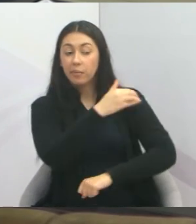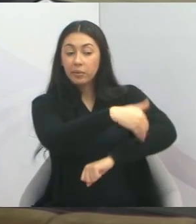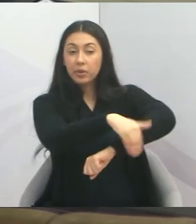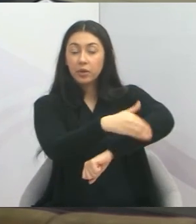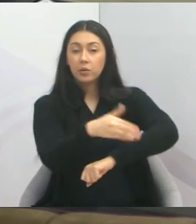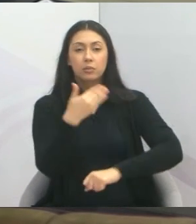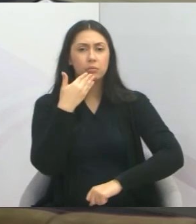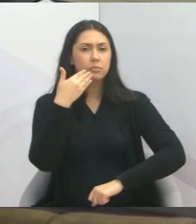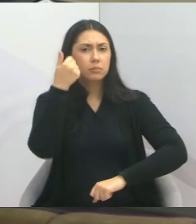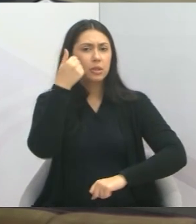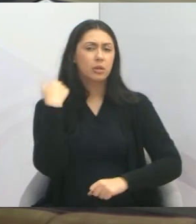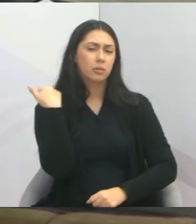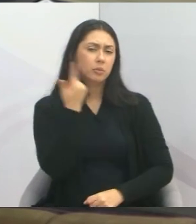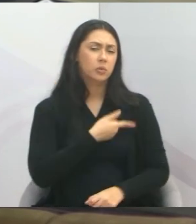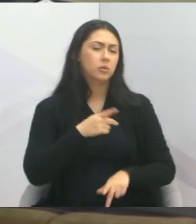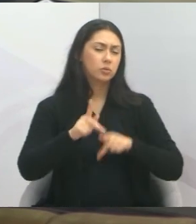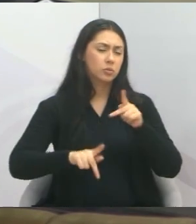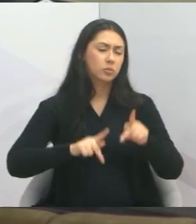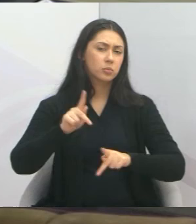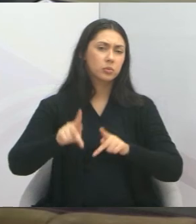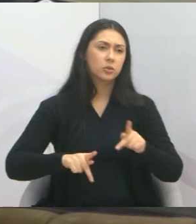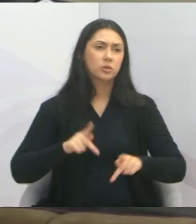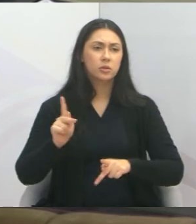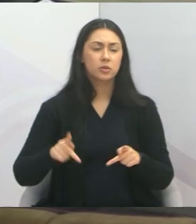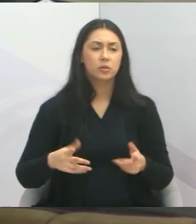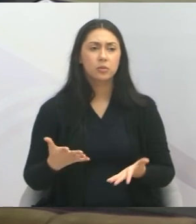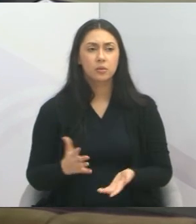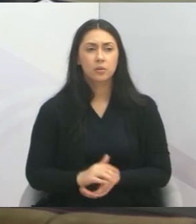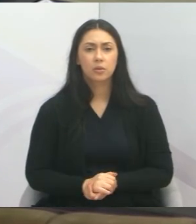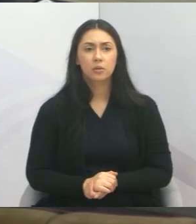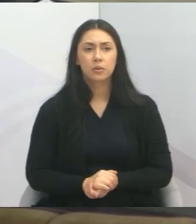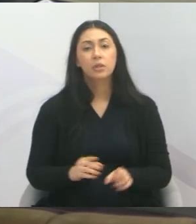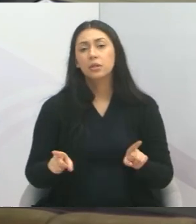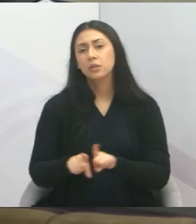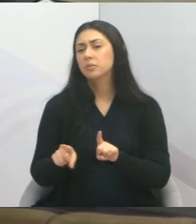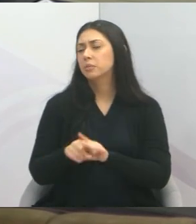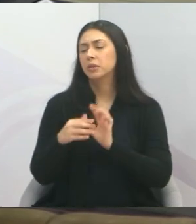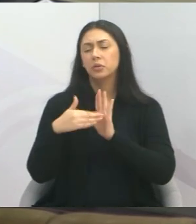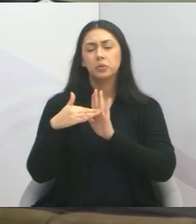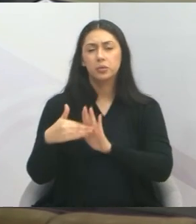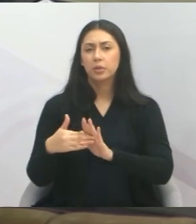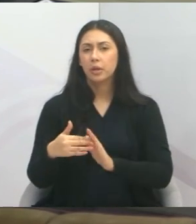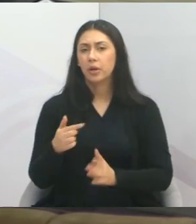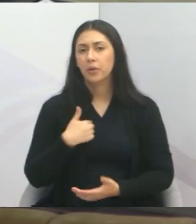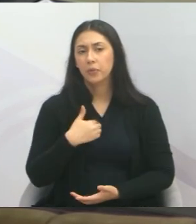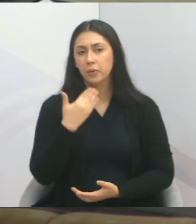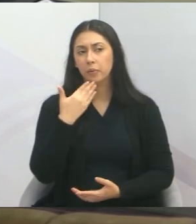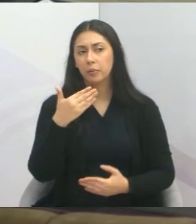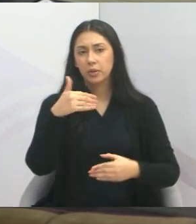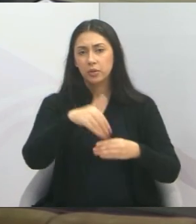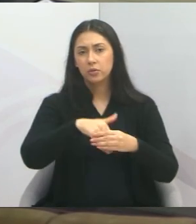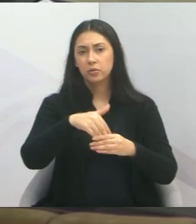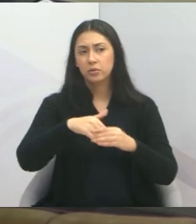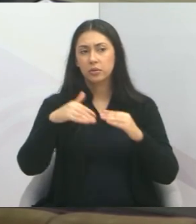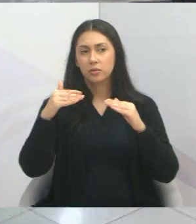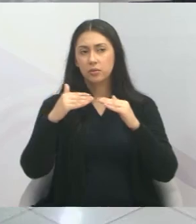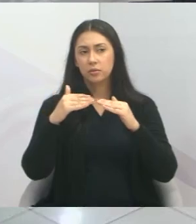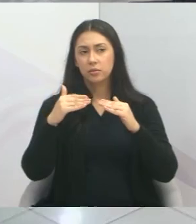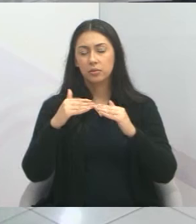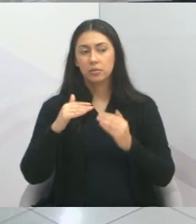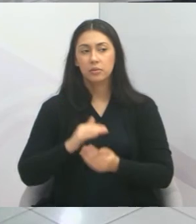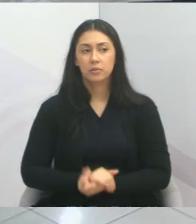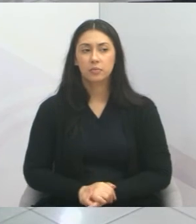melhor é para nossa população da cidade de Jacareí e vários apagar o centro da cidade então peço voto favorável à